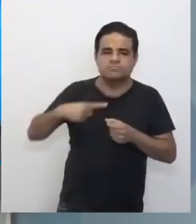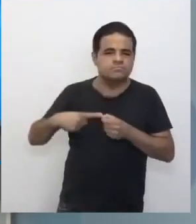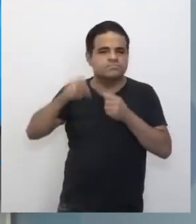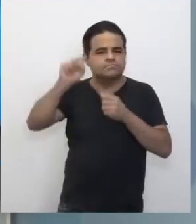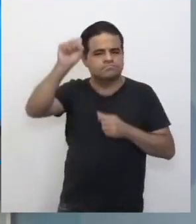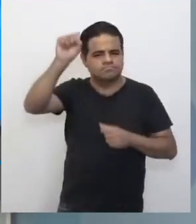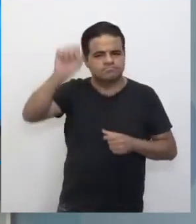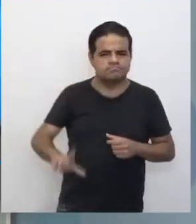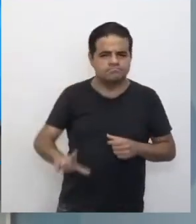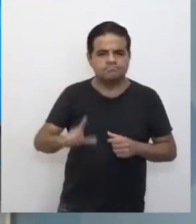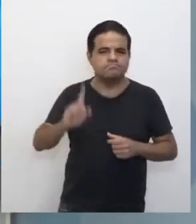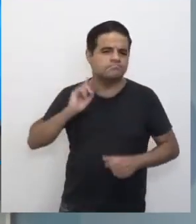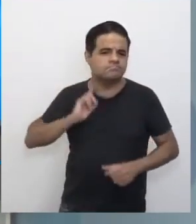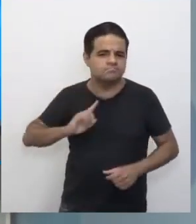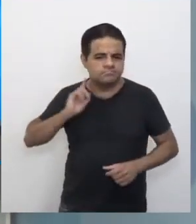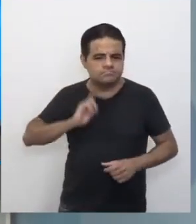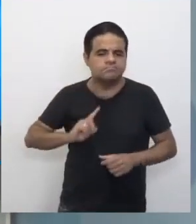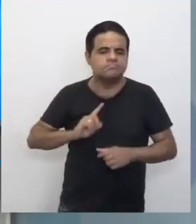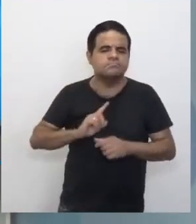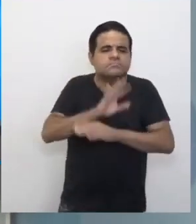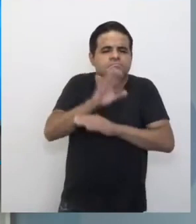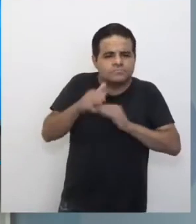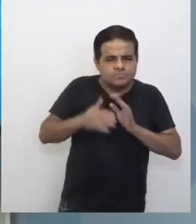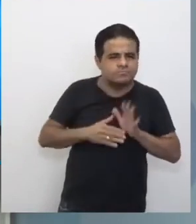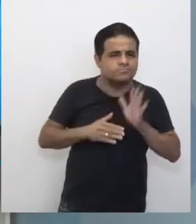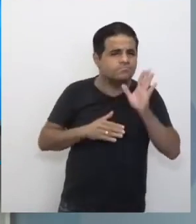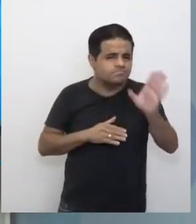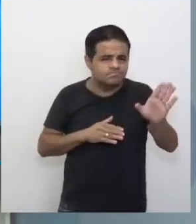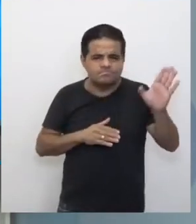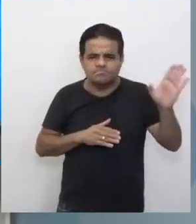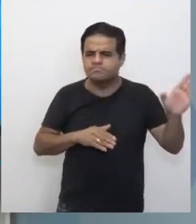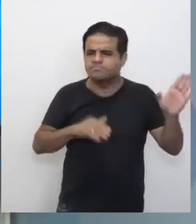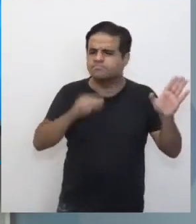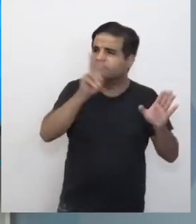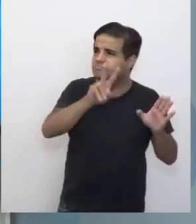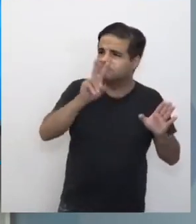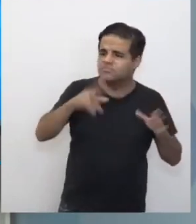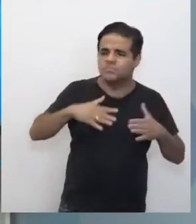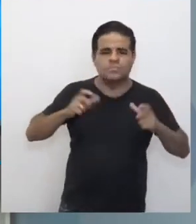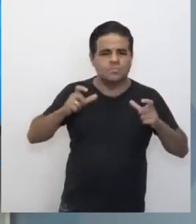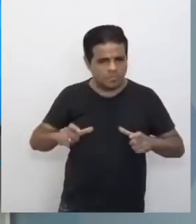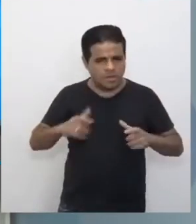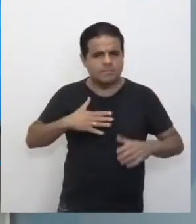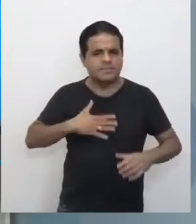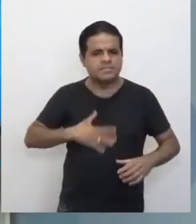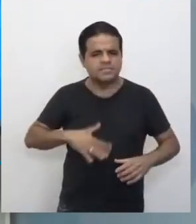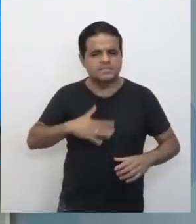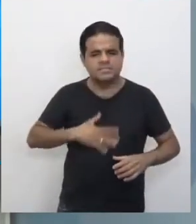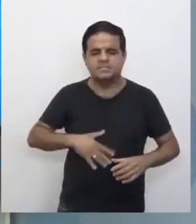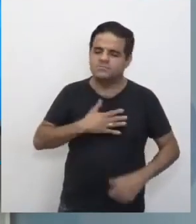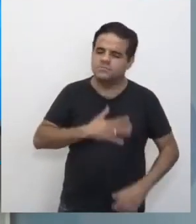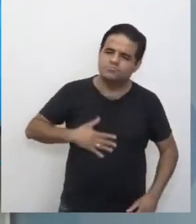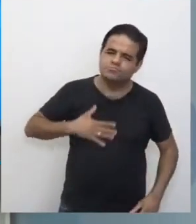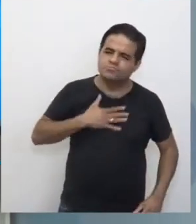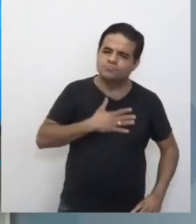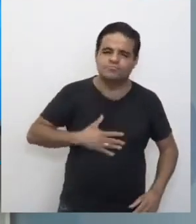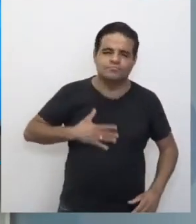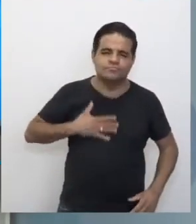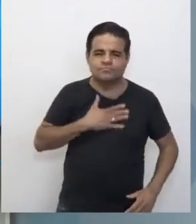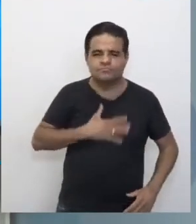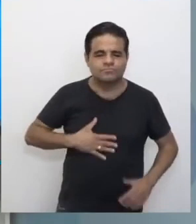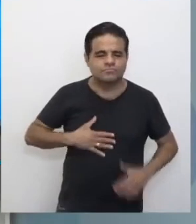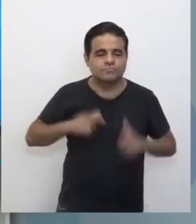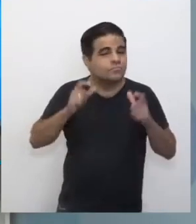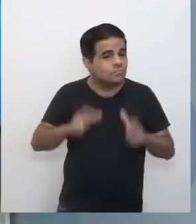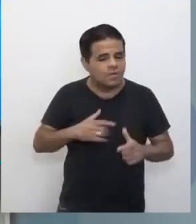de Minas, sul da Bahia, quer dizer, quando a gente viaja para lugares para descansar, a gente aprecia demais o lugar, né? Então, a